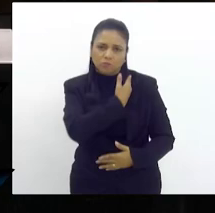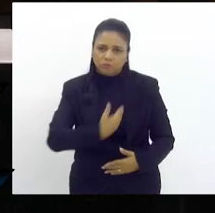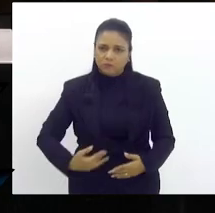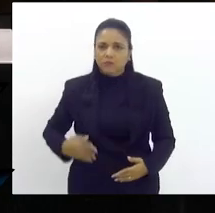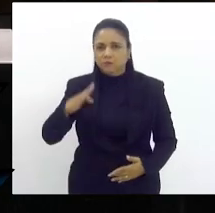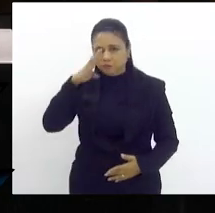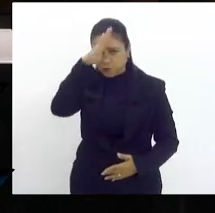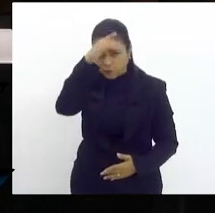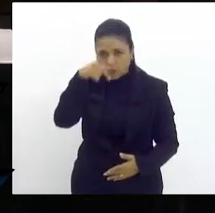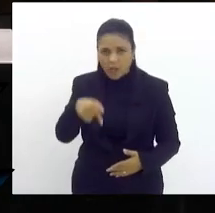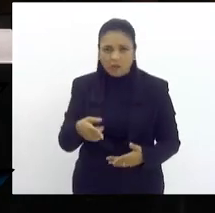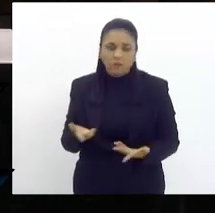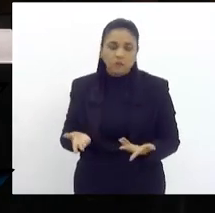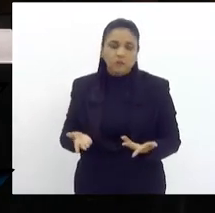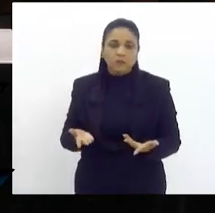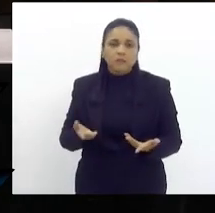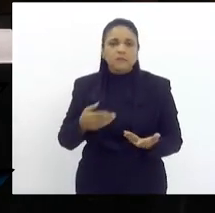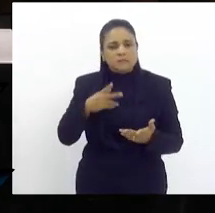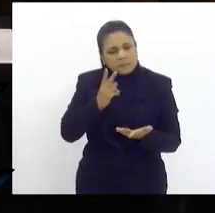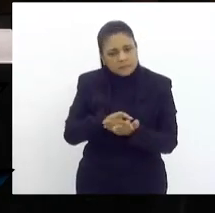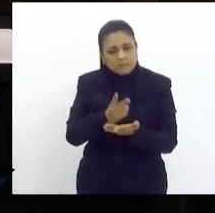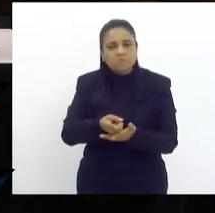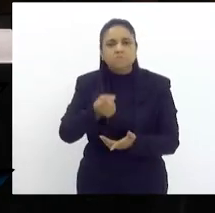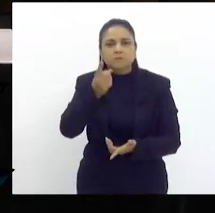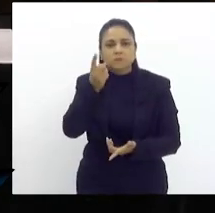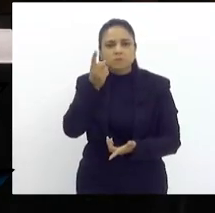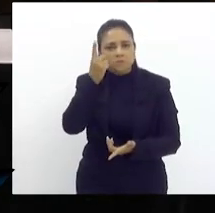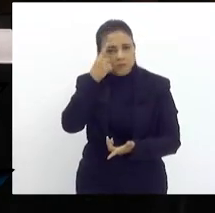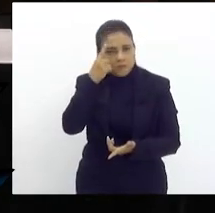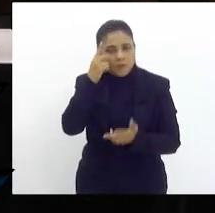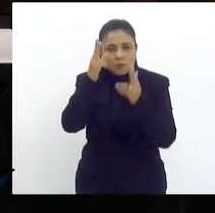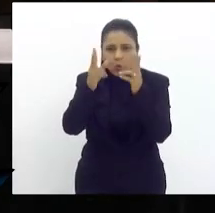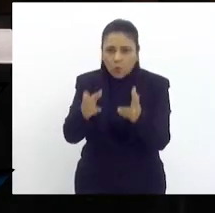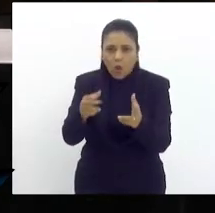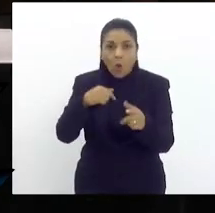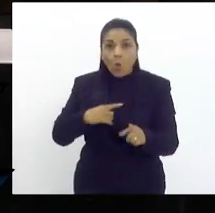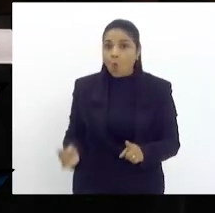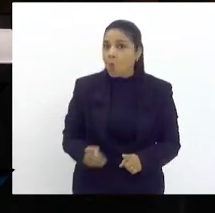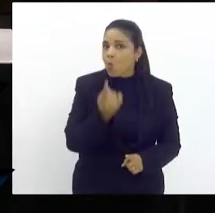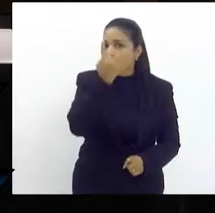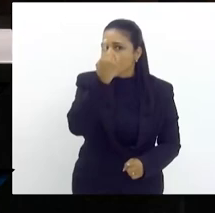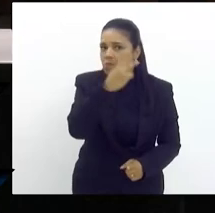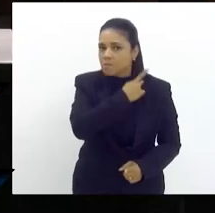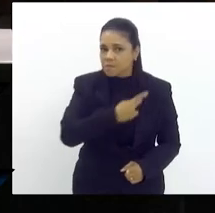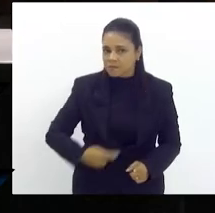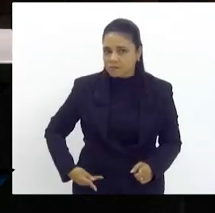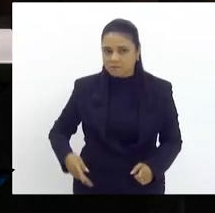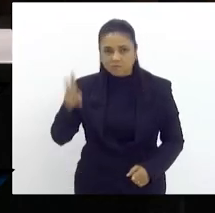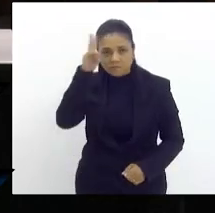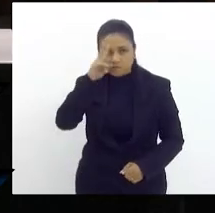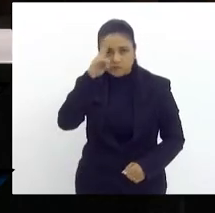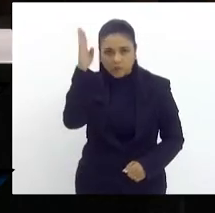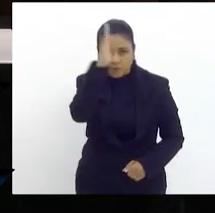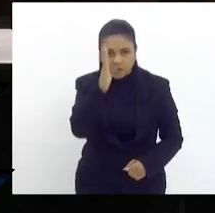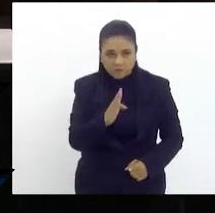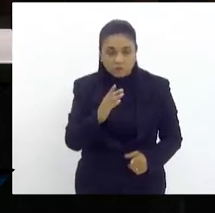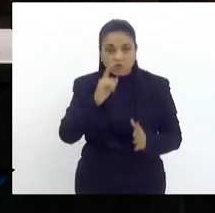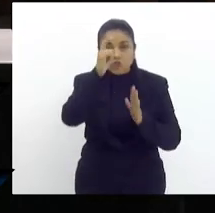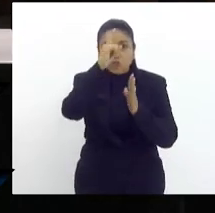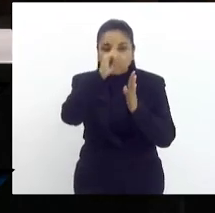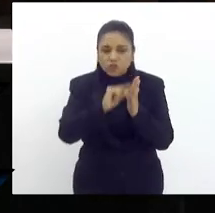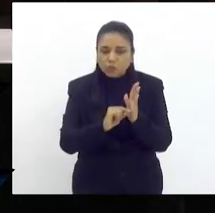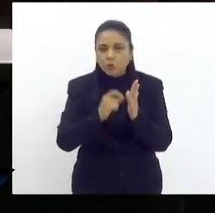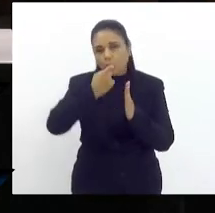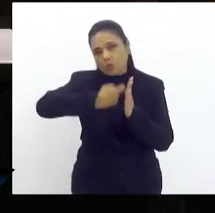Messias bolsonaro que sempre teve esse mesmo pensamento foi o único presidente da história do Brasil que reduziu Carga Tributária é